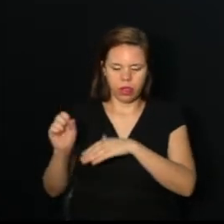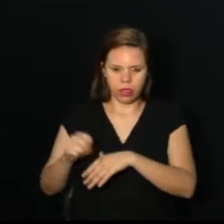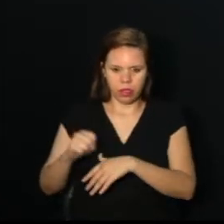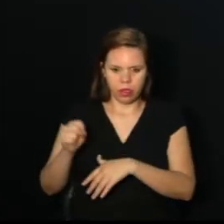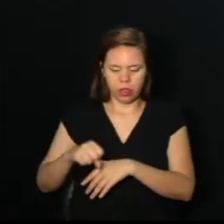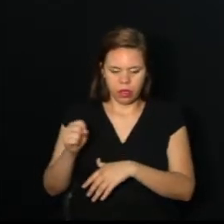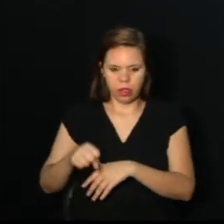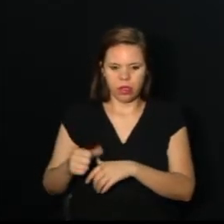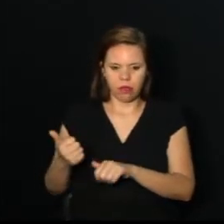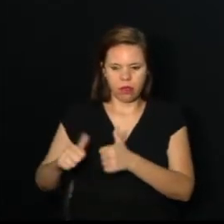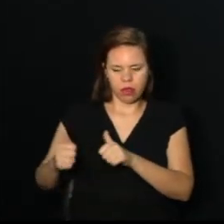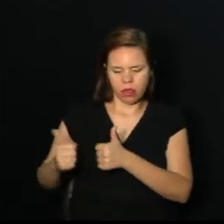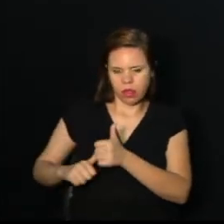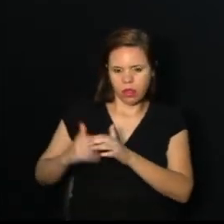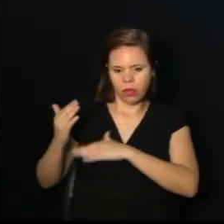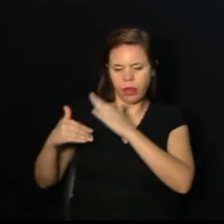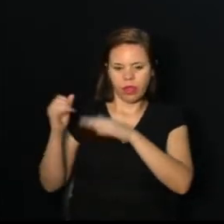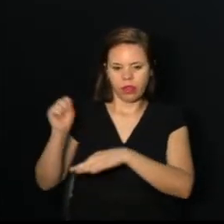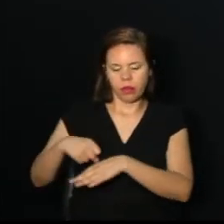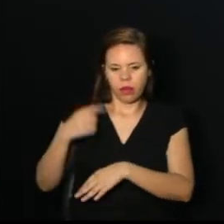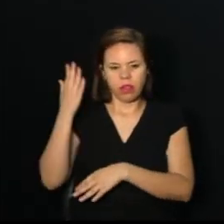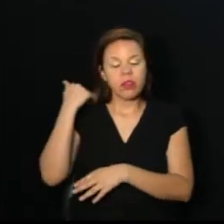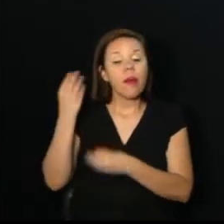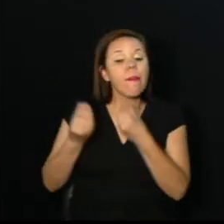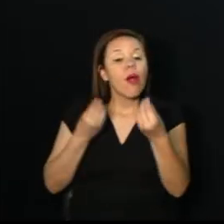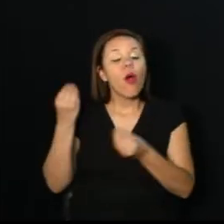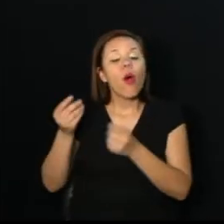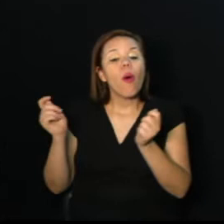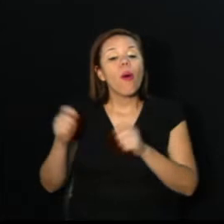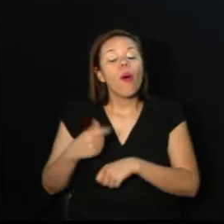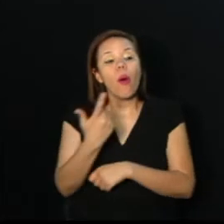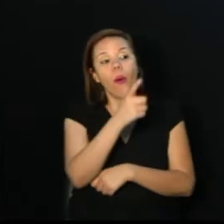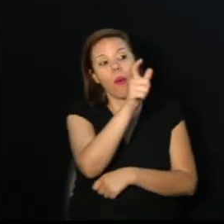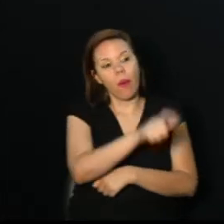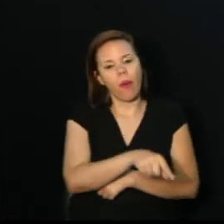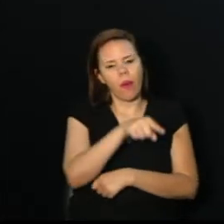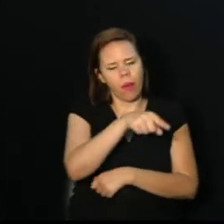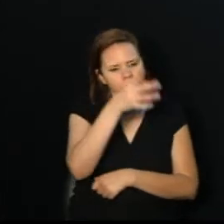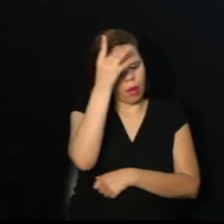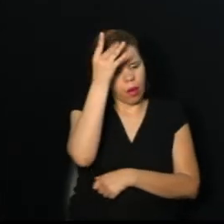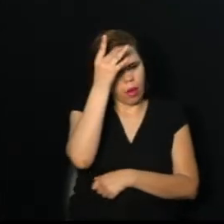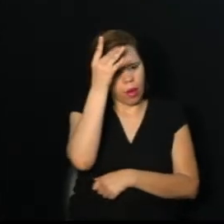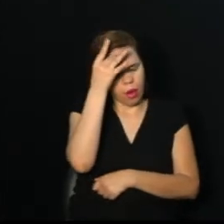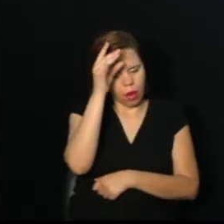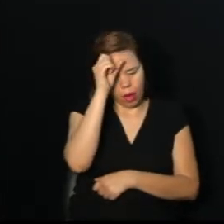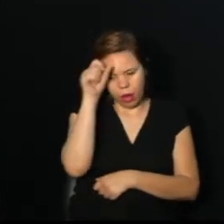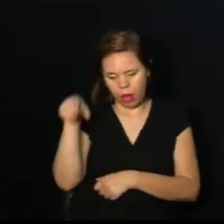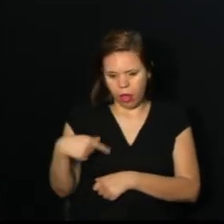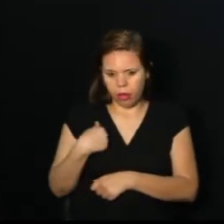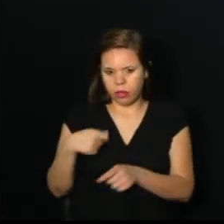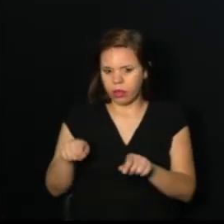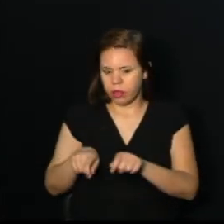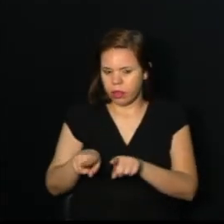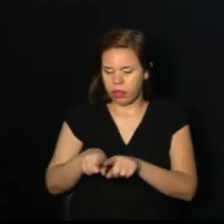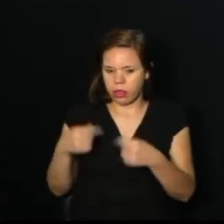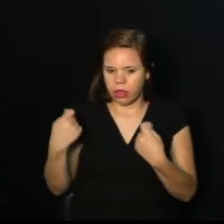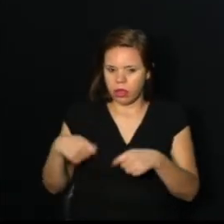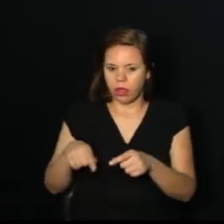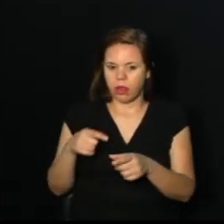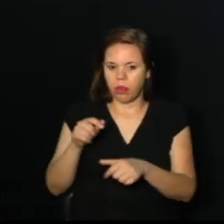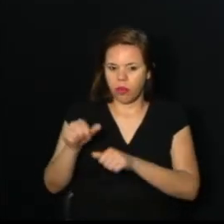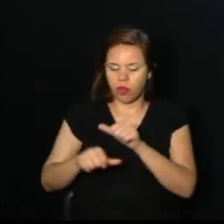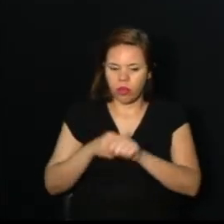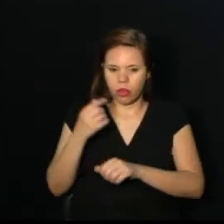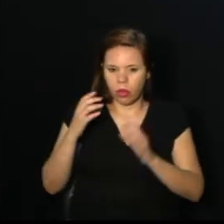mede desempenho para mim saber o que o outro aprendeu, eu preciso mudar